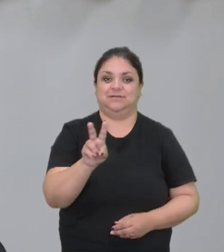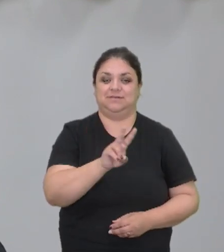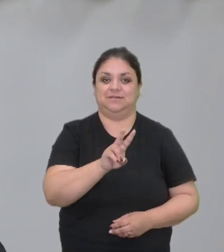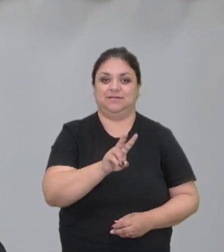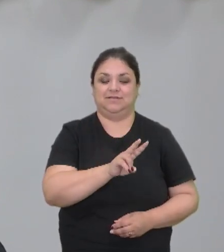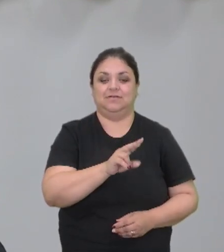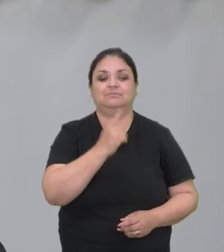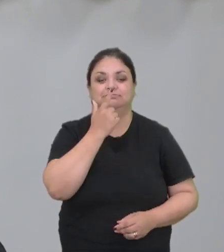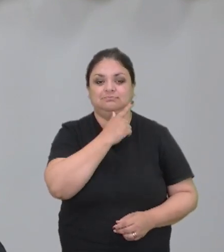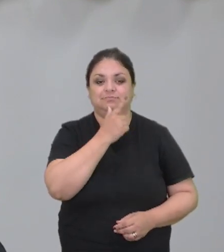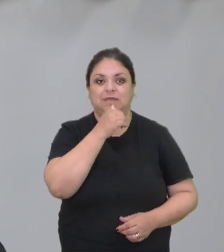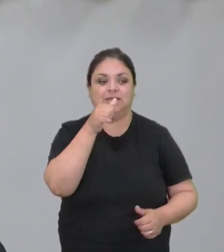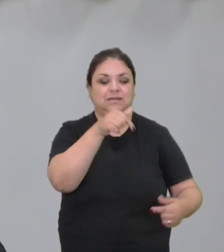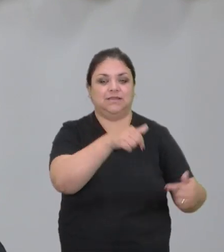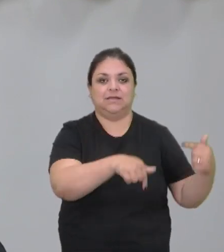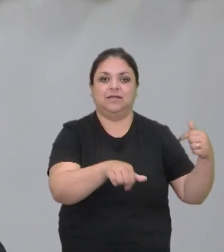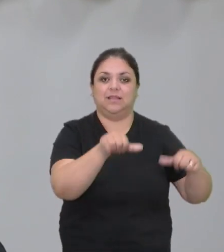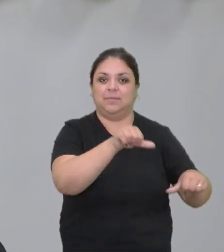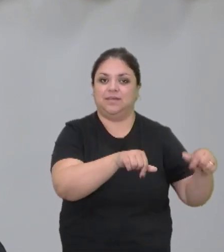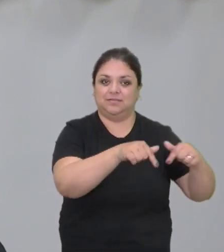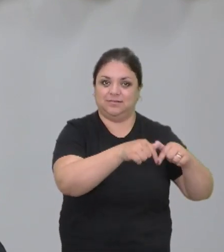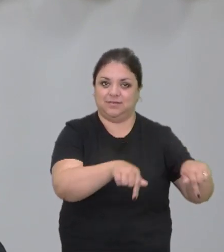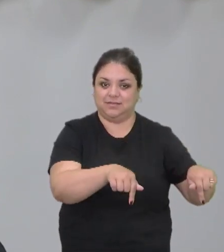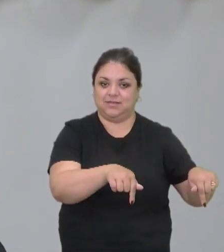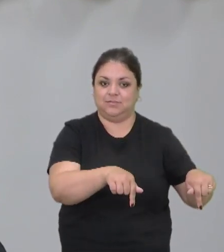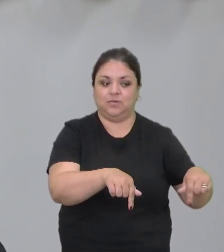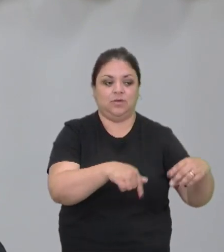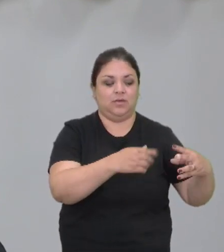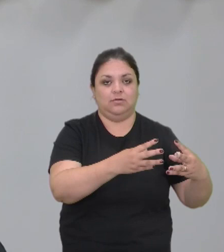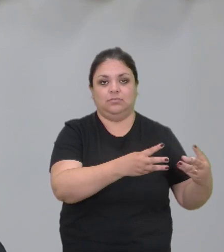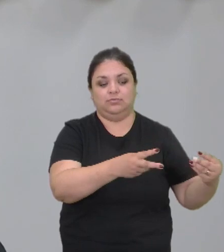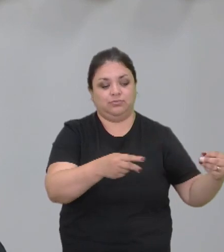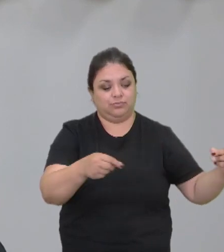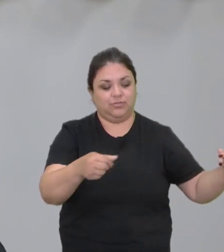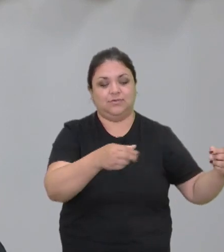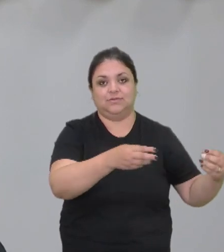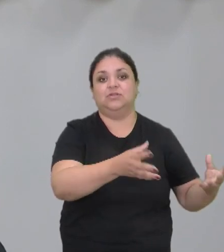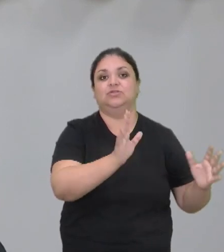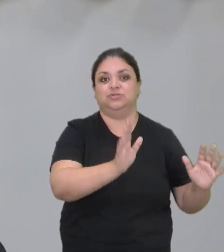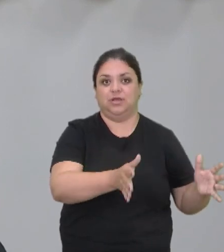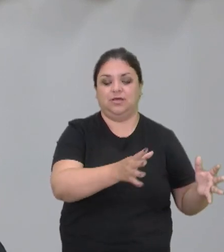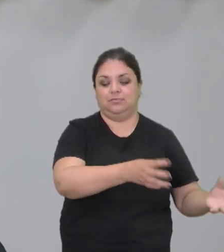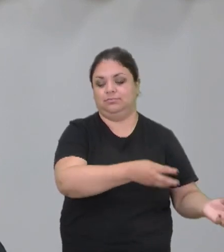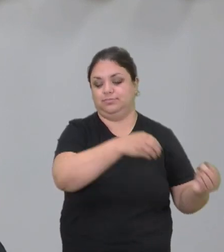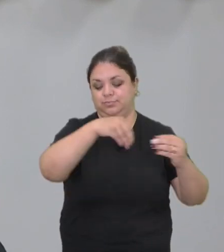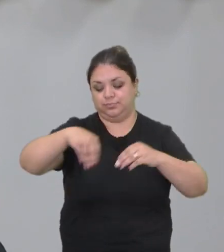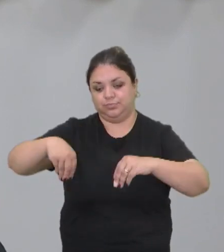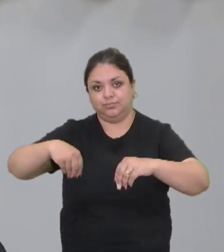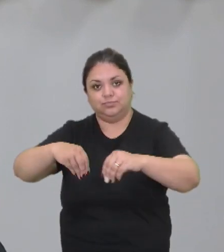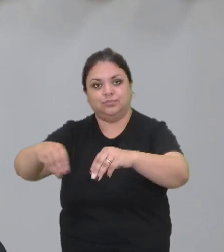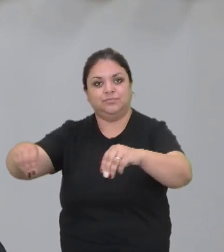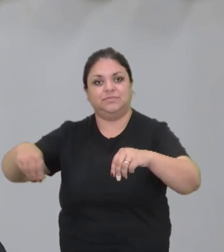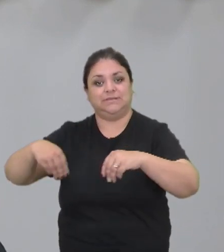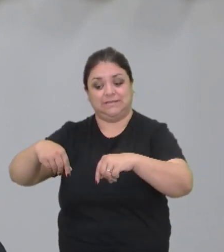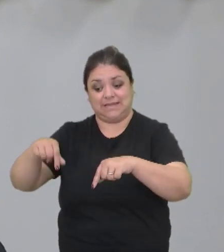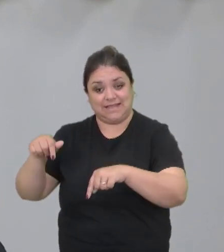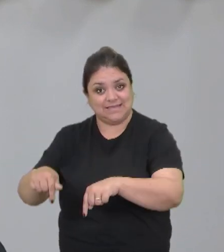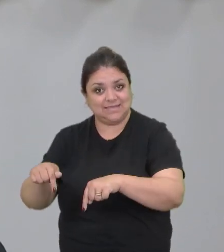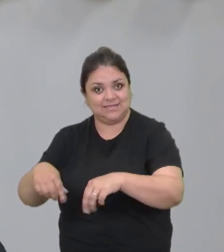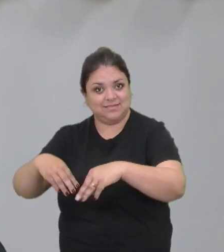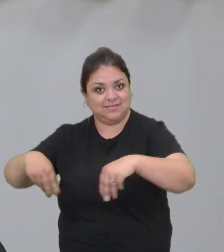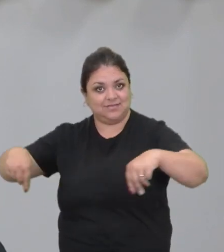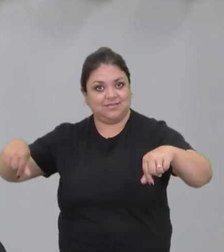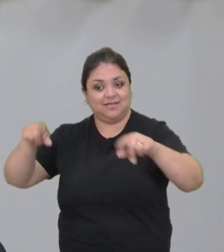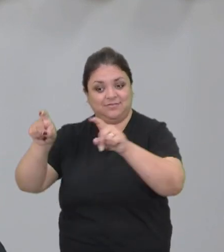e esses elementos aí vão fazer parte da composição da terra. E aí essa terra com esses